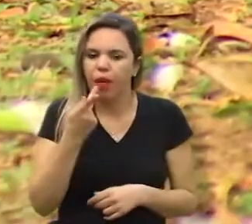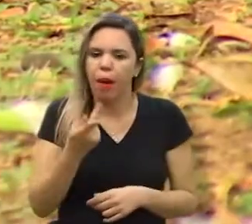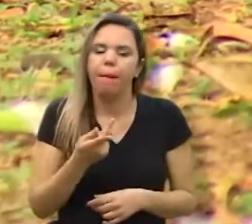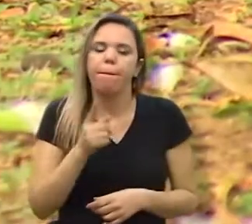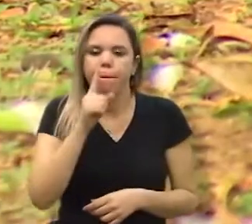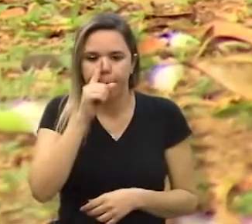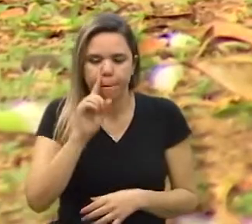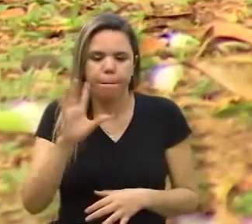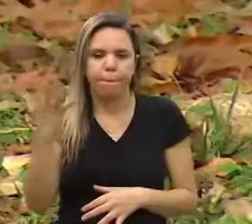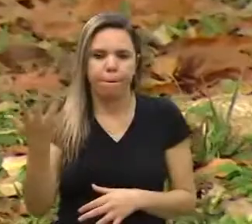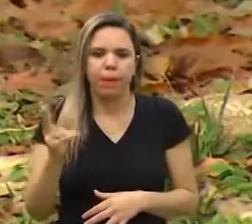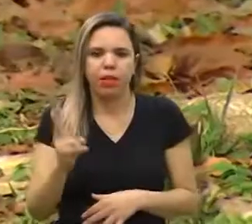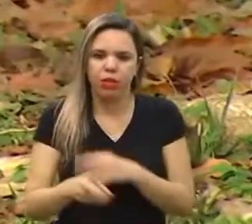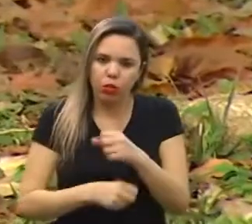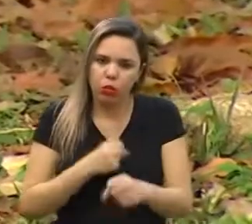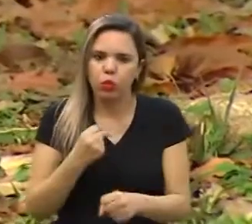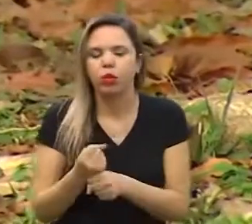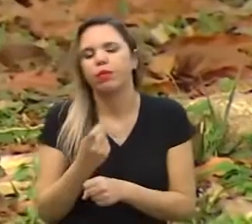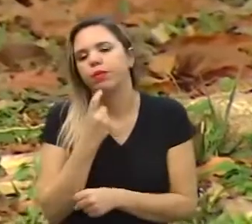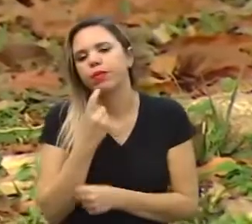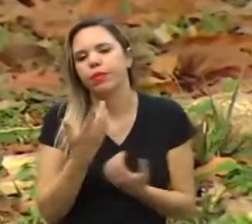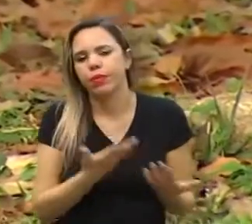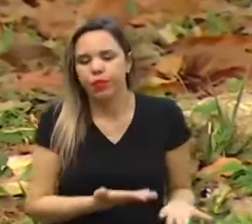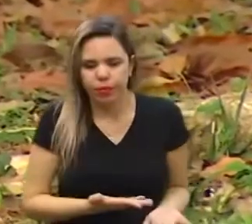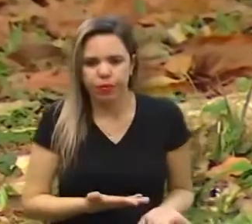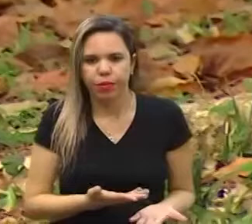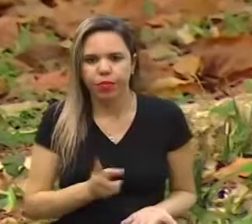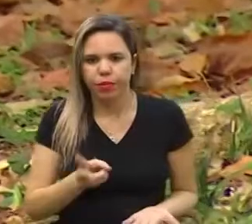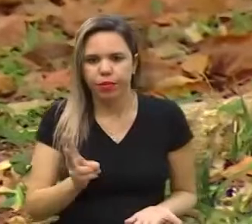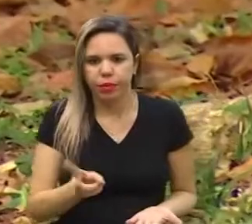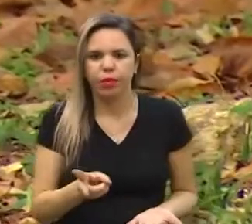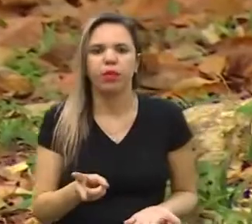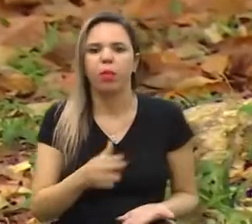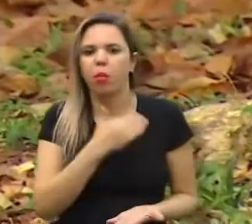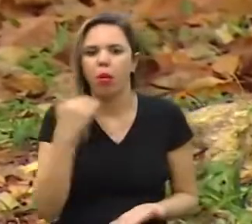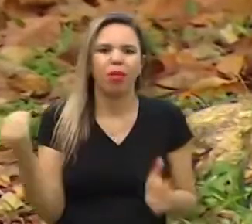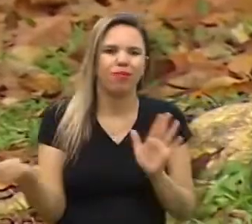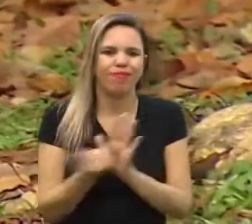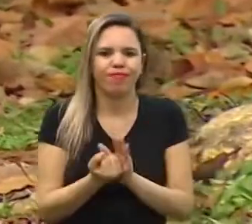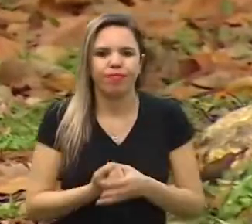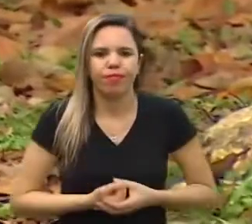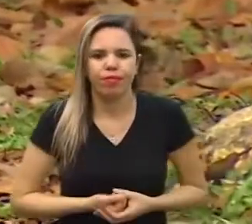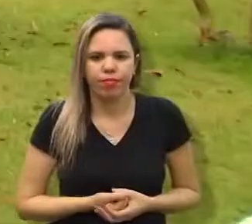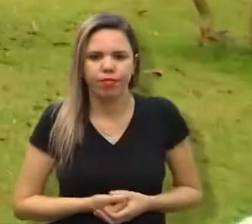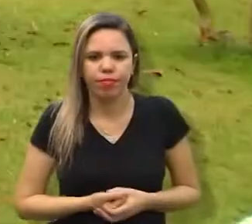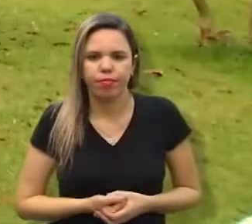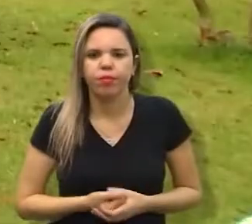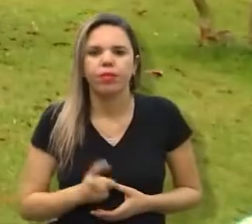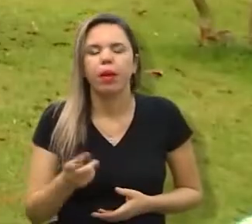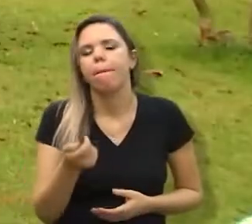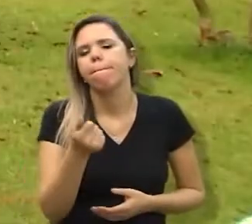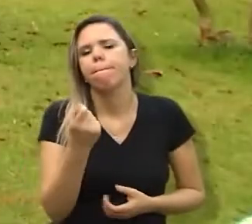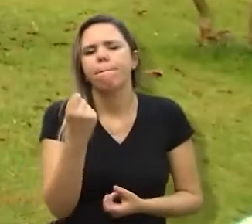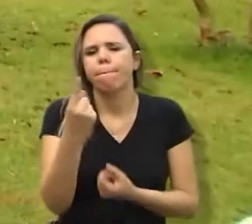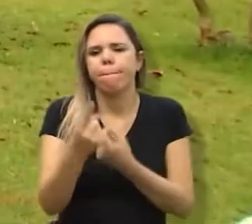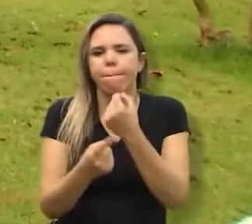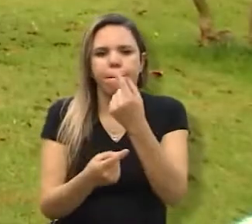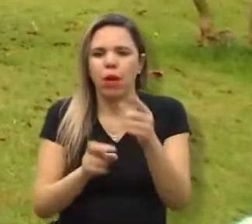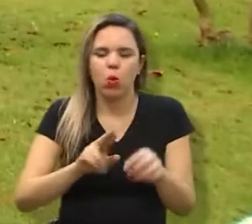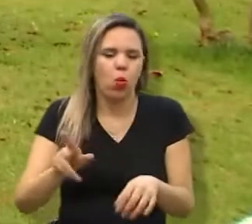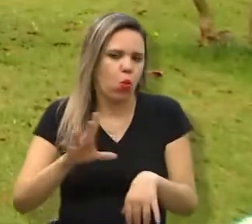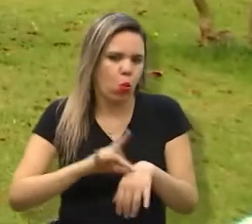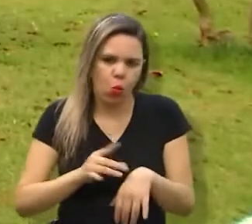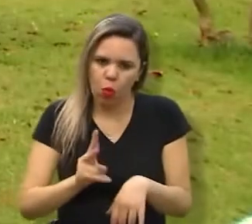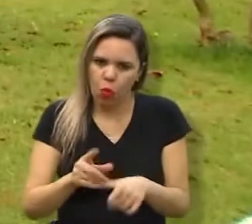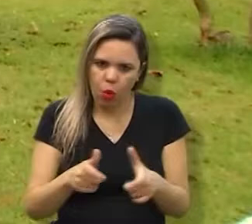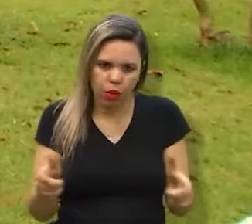sua incidência ocorre todos os anos em Campinas, sempre com óbitos registrados. São sempre poucos casos,